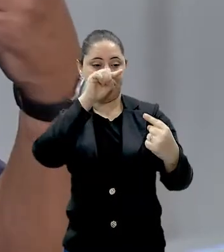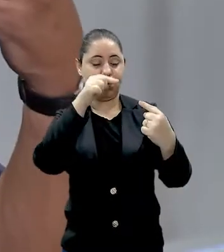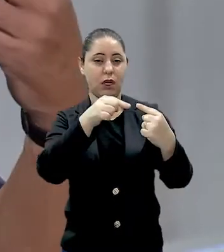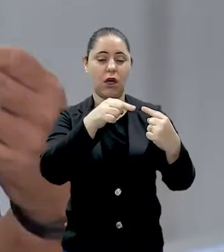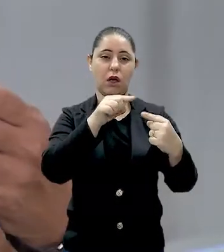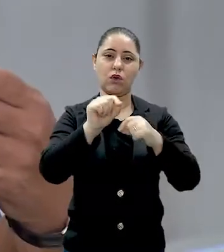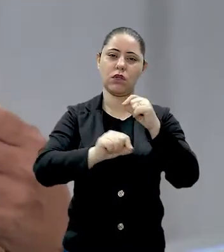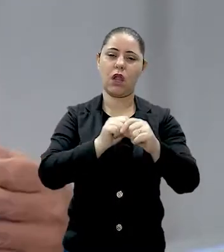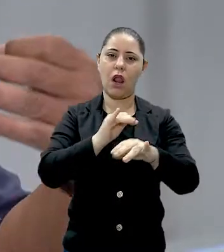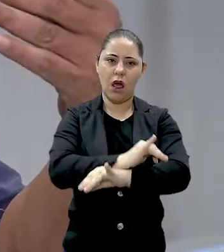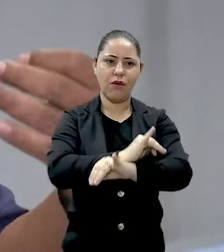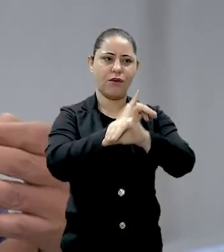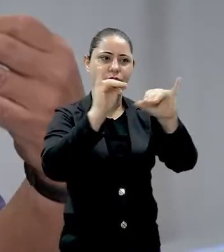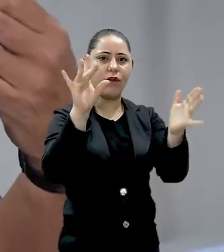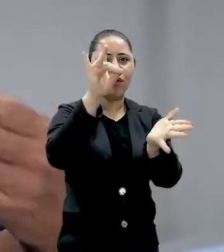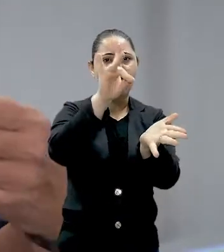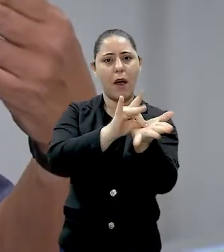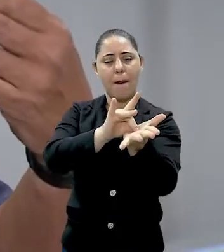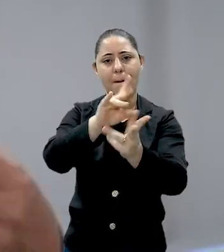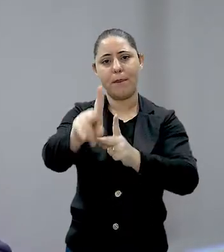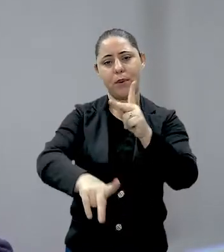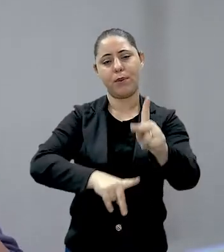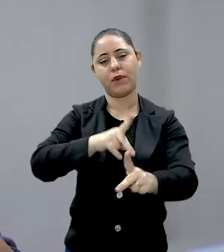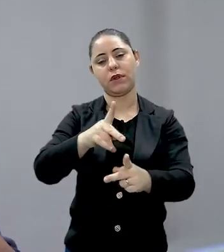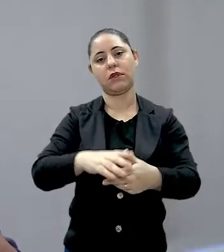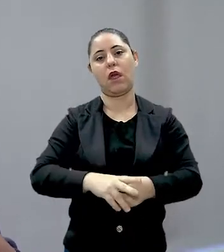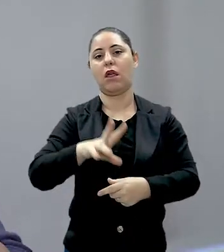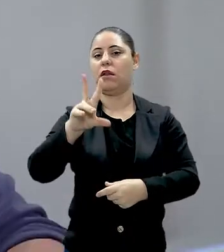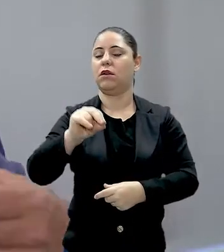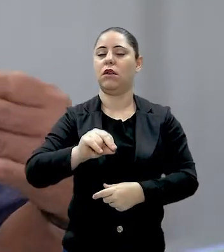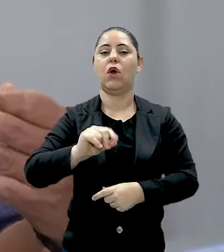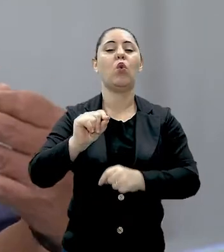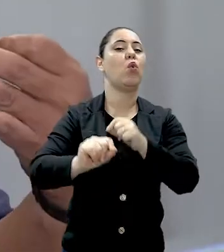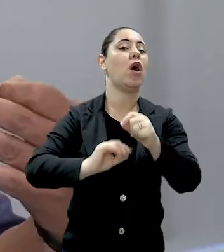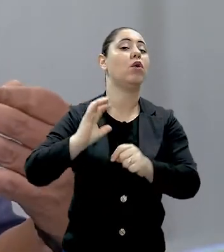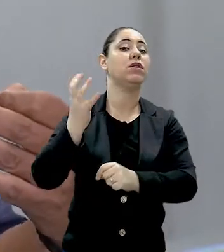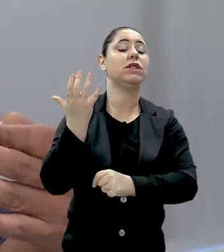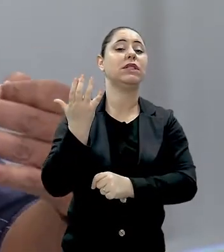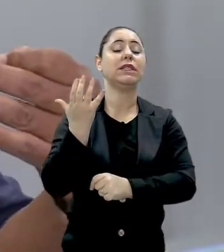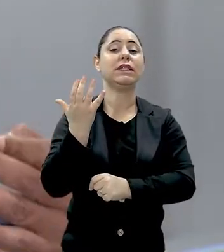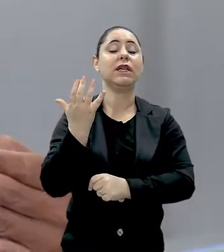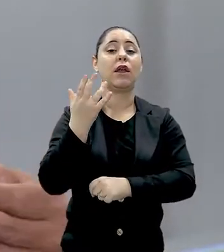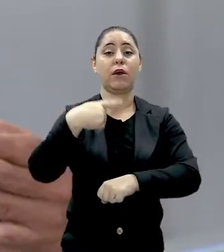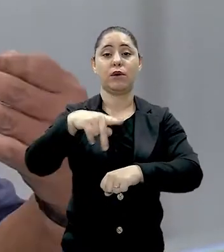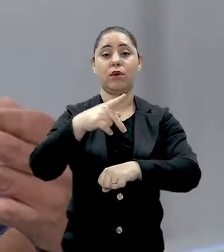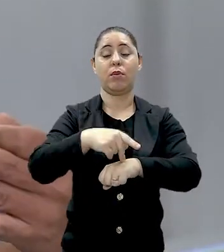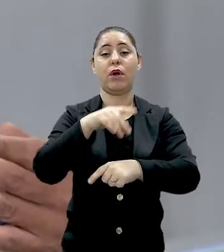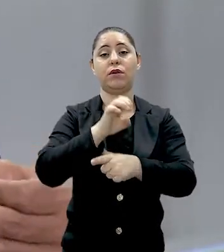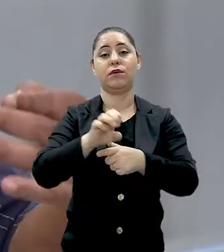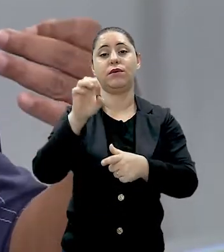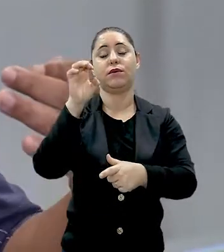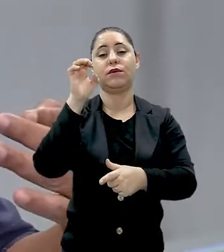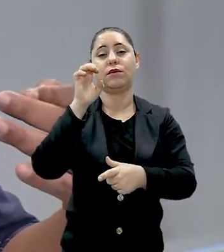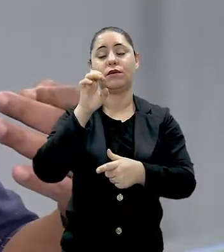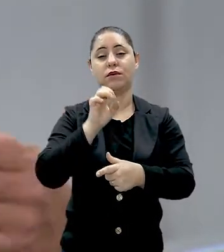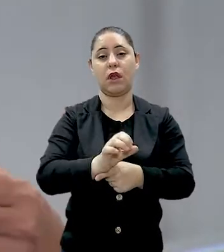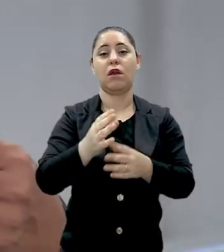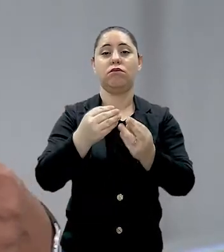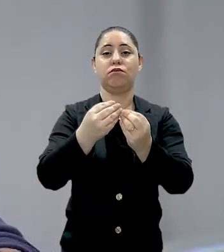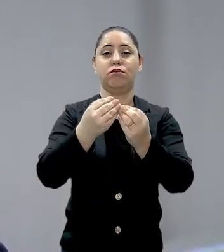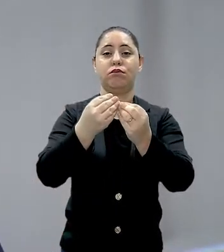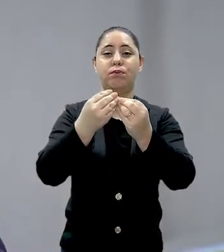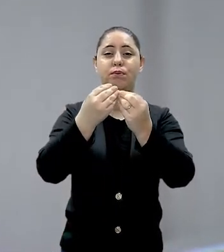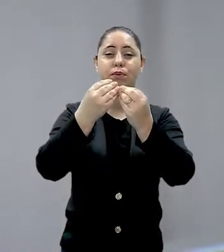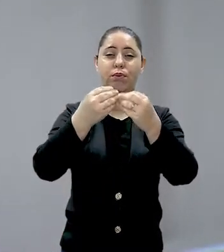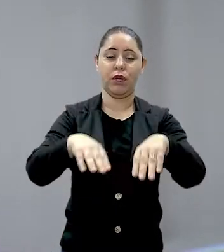vamos atingir o nível de levar informação verdadeira para as pessoas e não deixar, por exemplo, que o país e o Estado